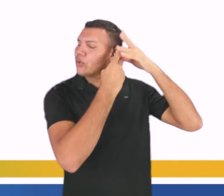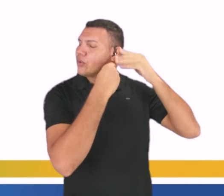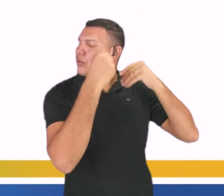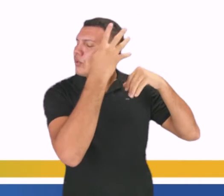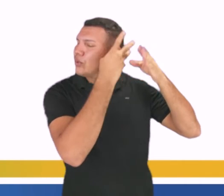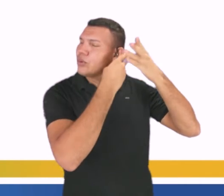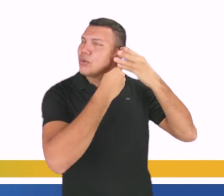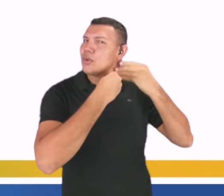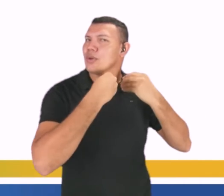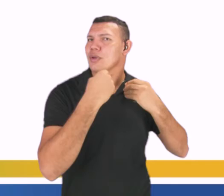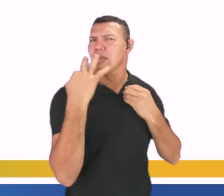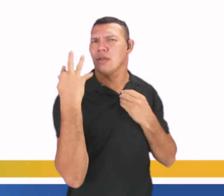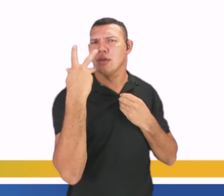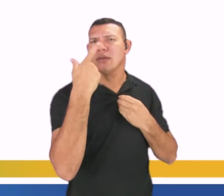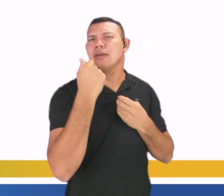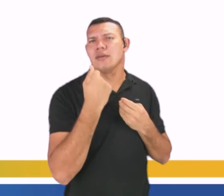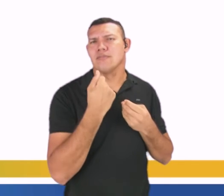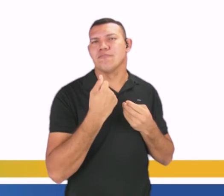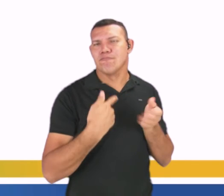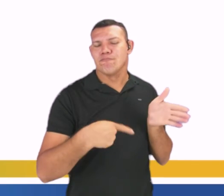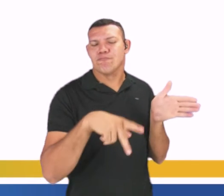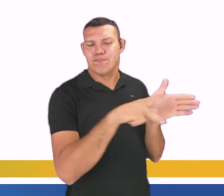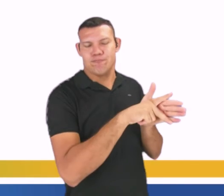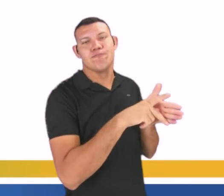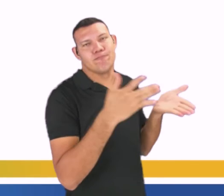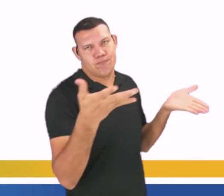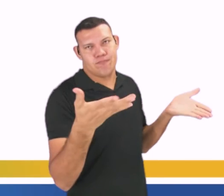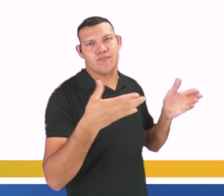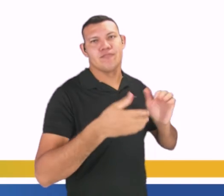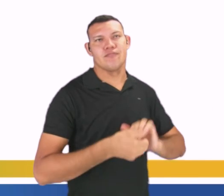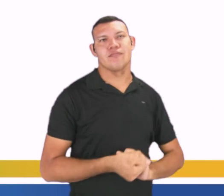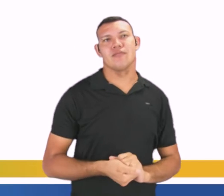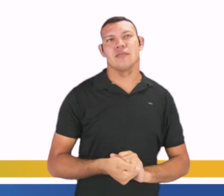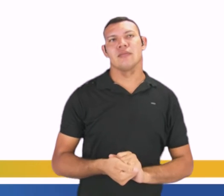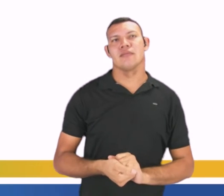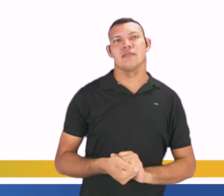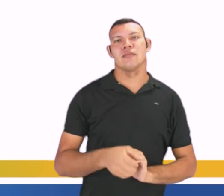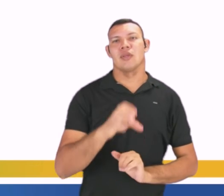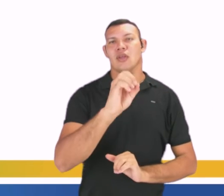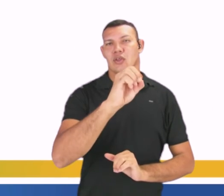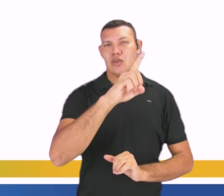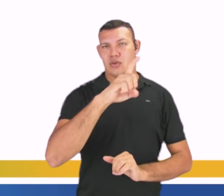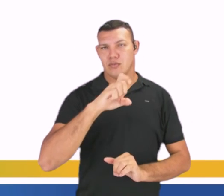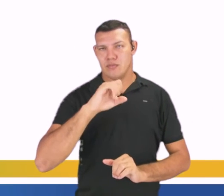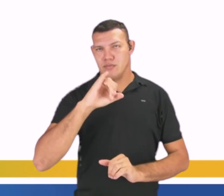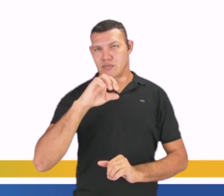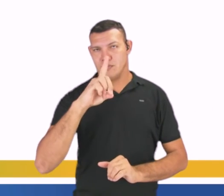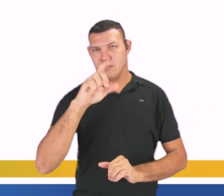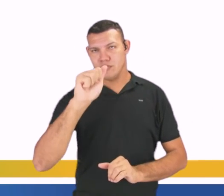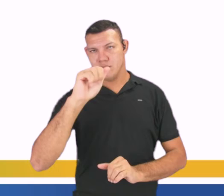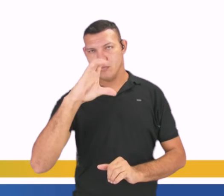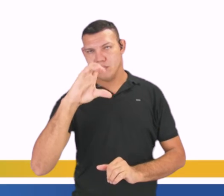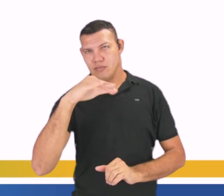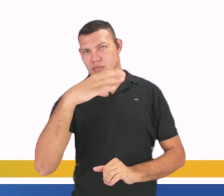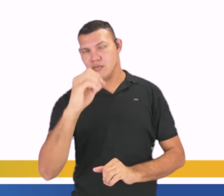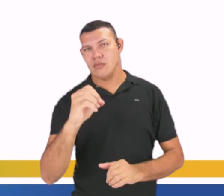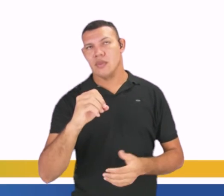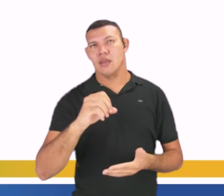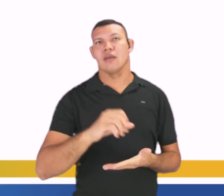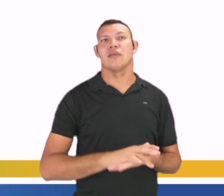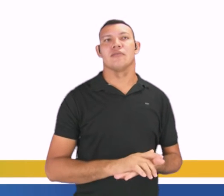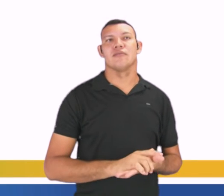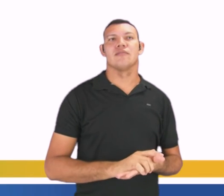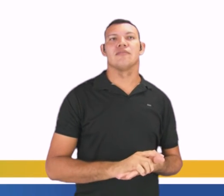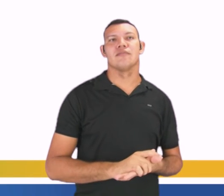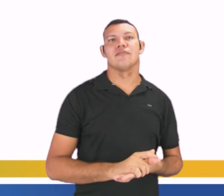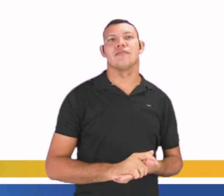Então, essas reações estão muito presentes ao cabelo. Reação de oxidação também. Também na formação do